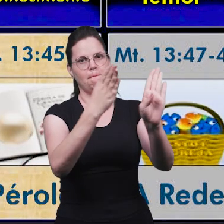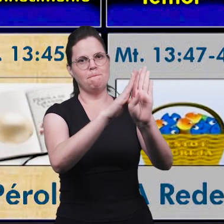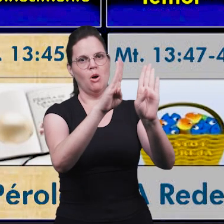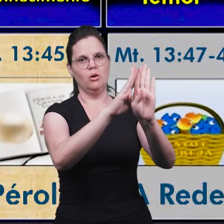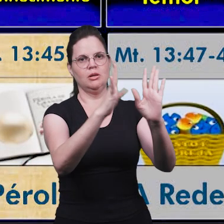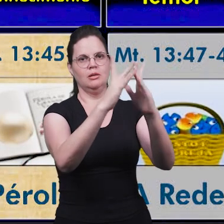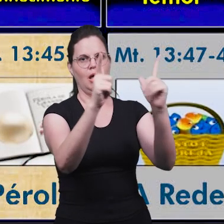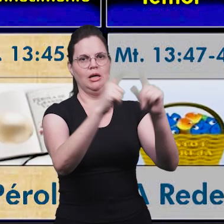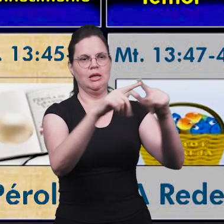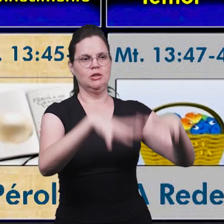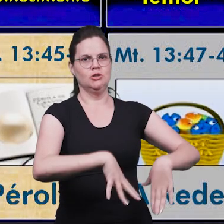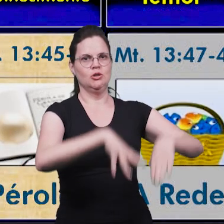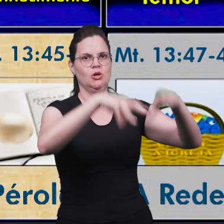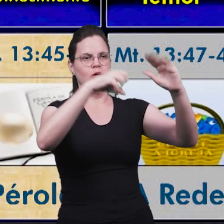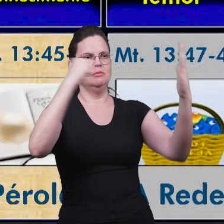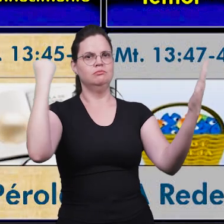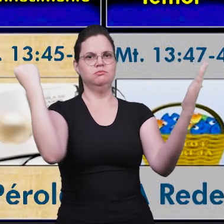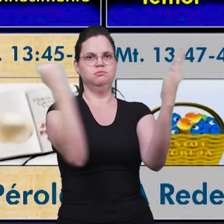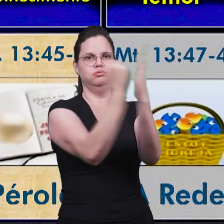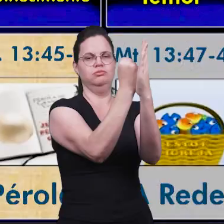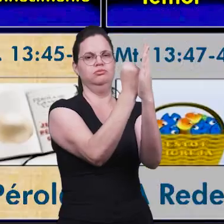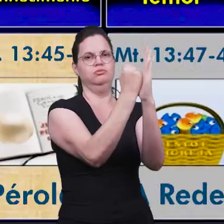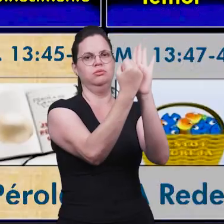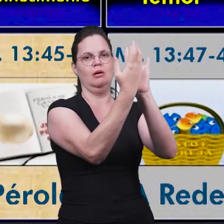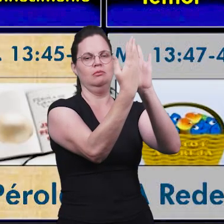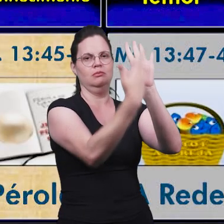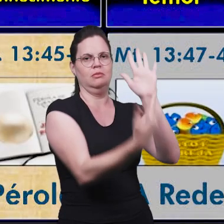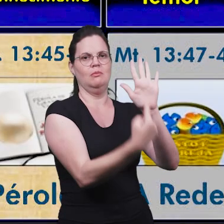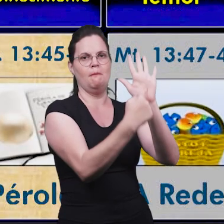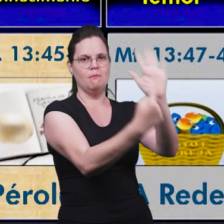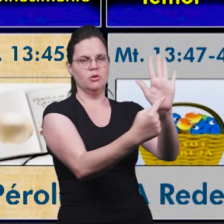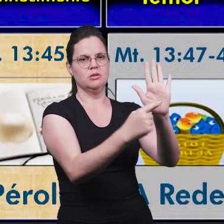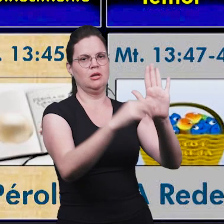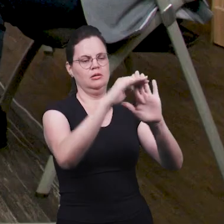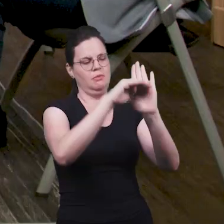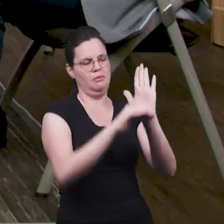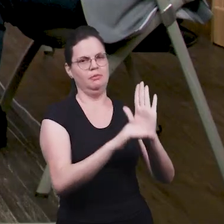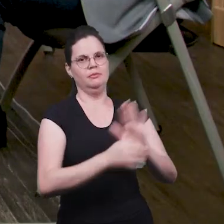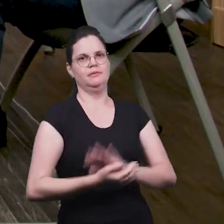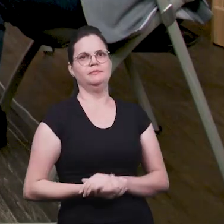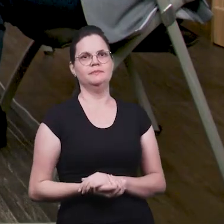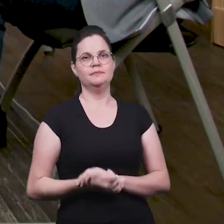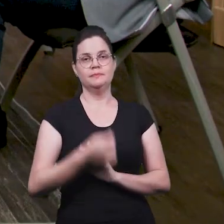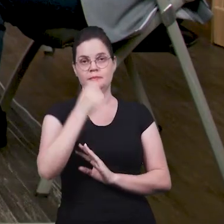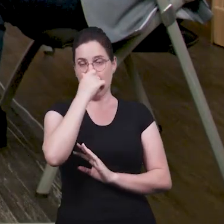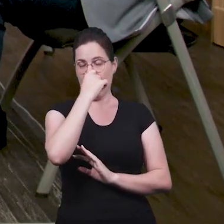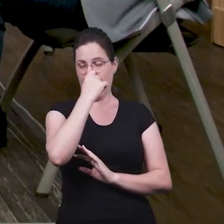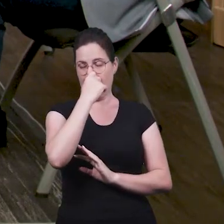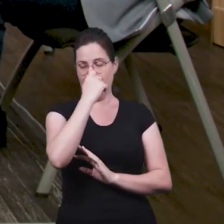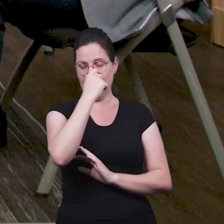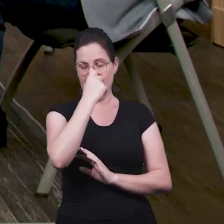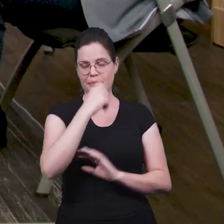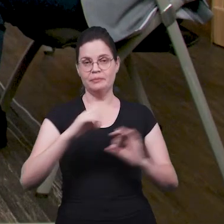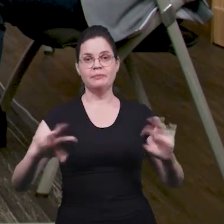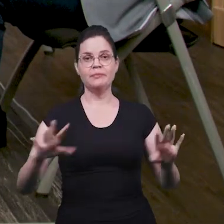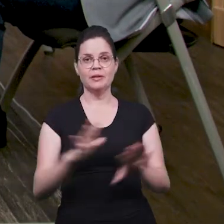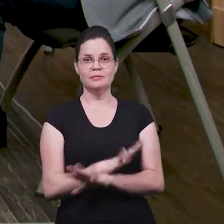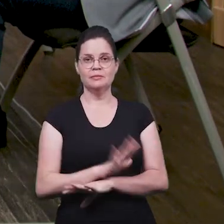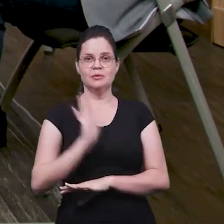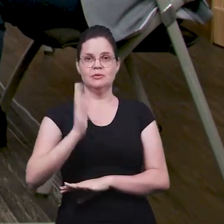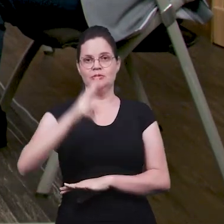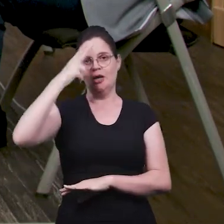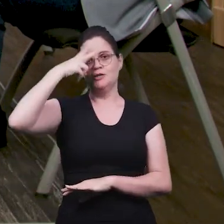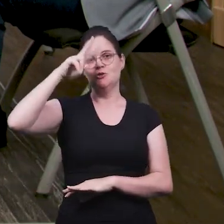de Wittenberg, ali as 95 teses. Então, muito bem, feita a